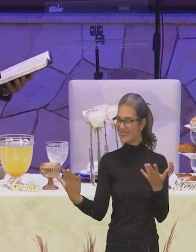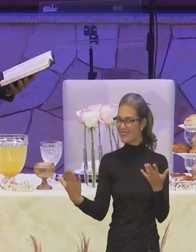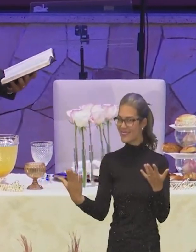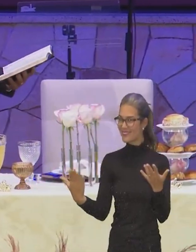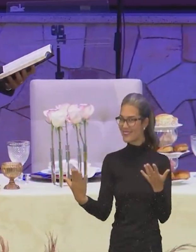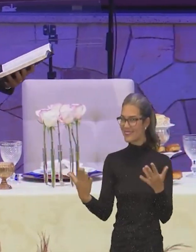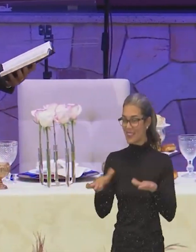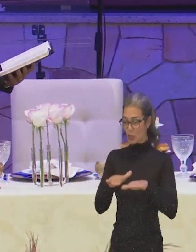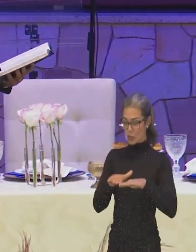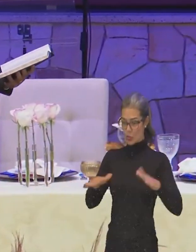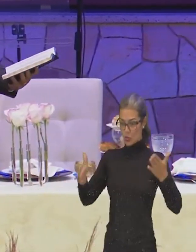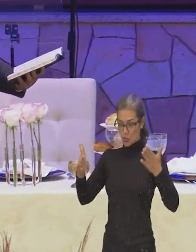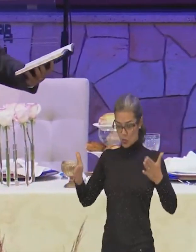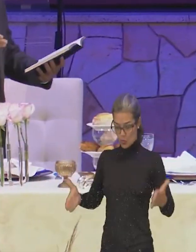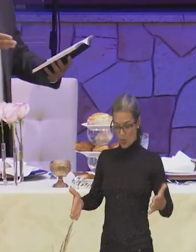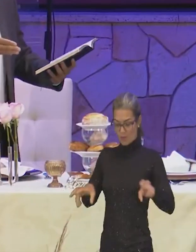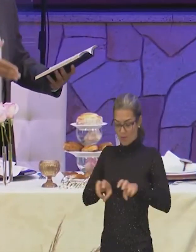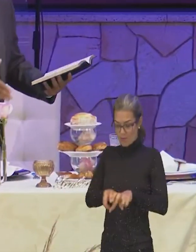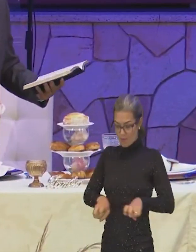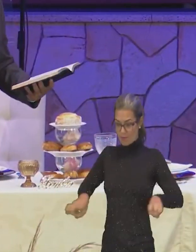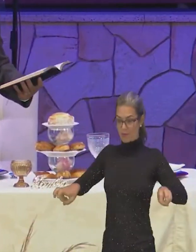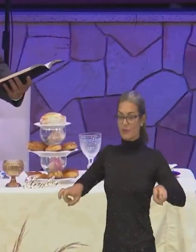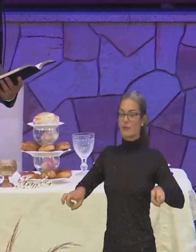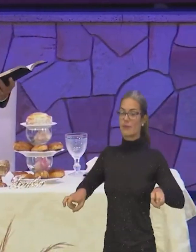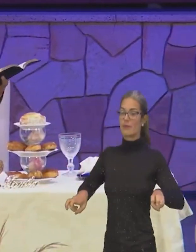que nós podemos